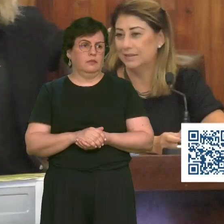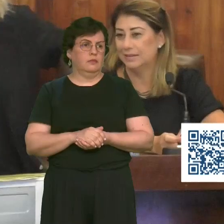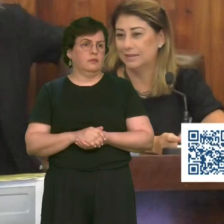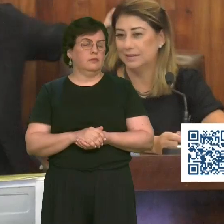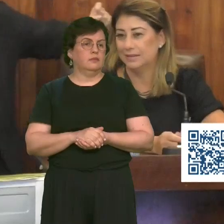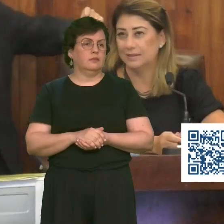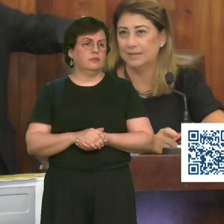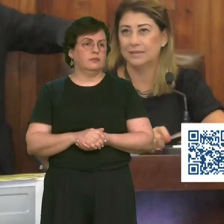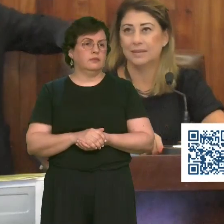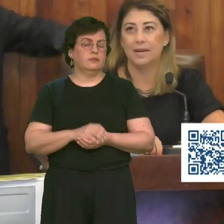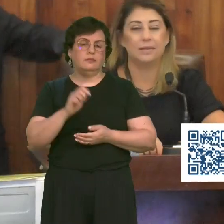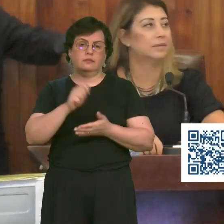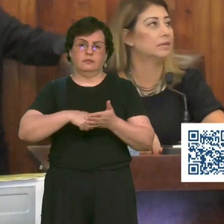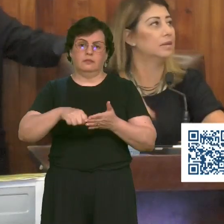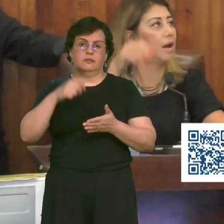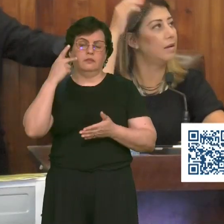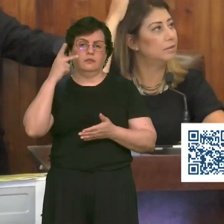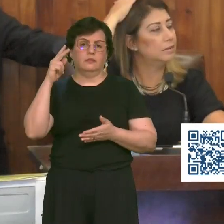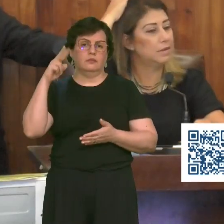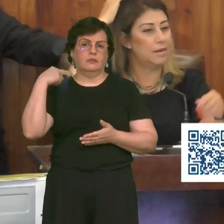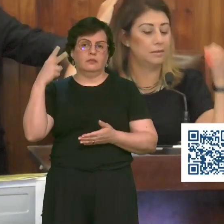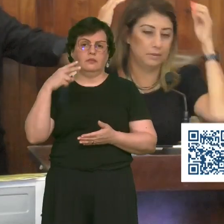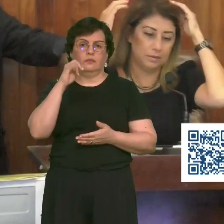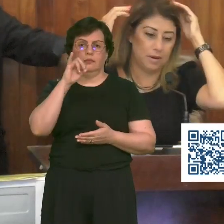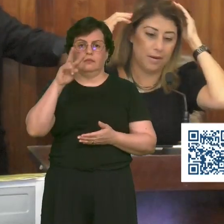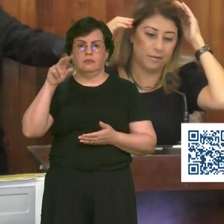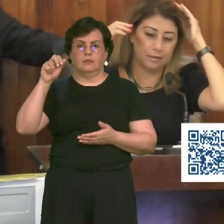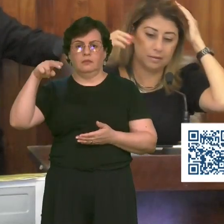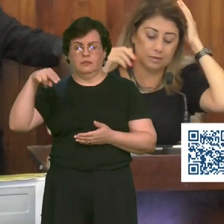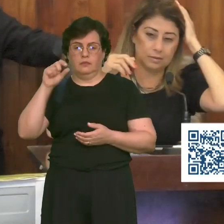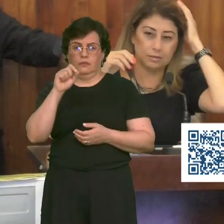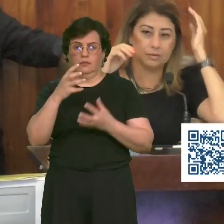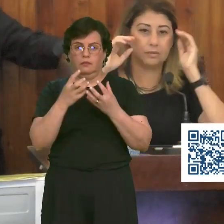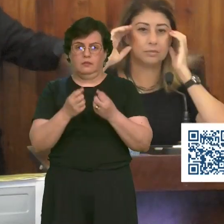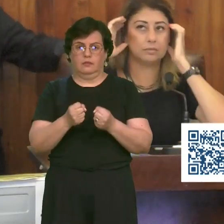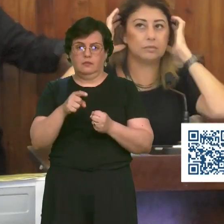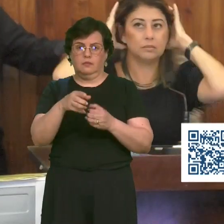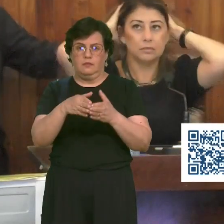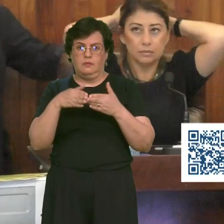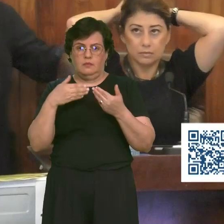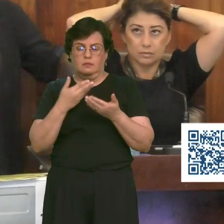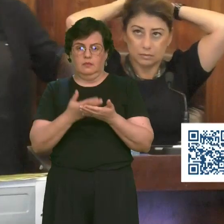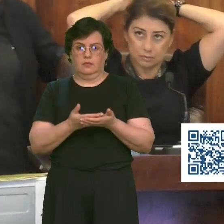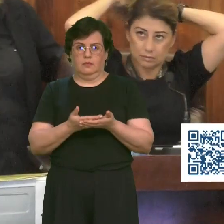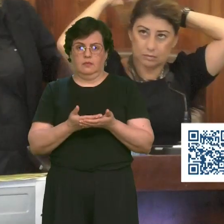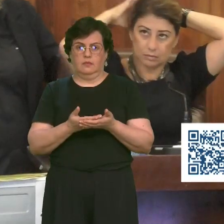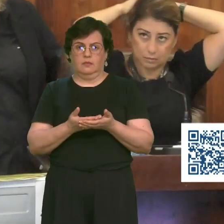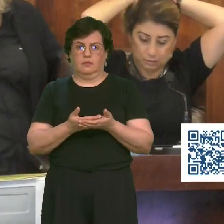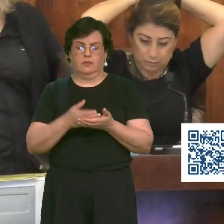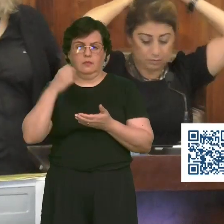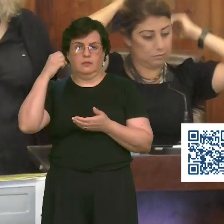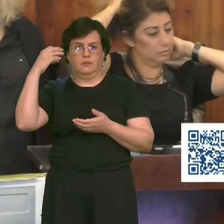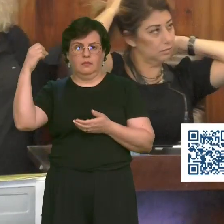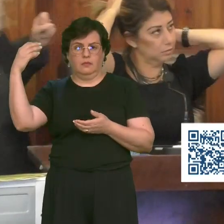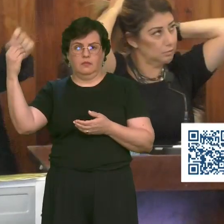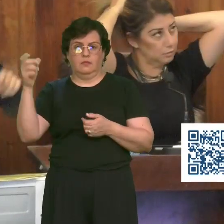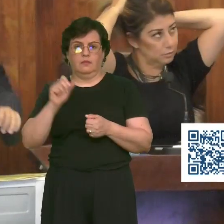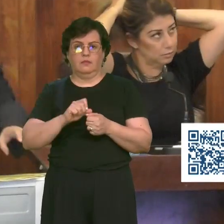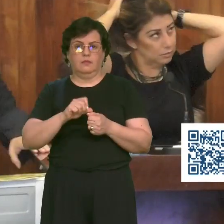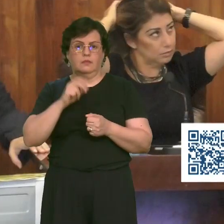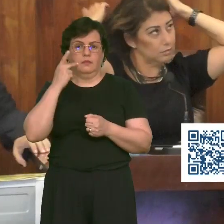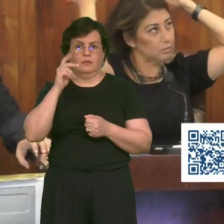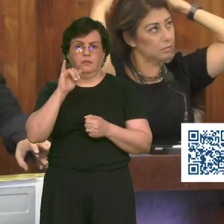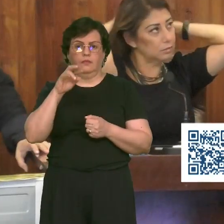vem assinado pelo vereador Ivone negão os vereadores que aprovam o requerimento de viagens solicitada pelo